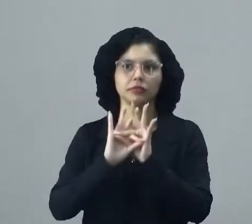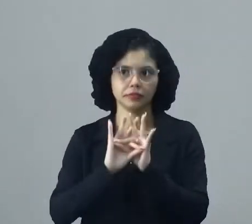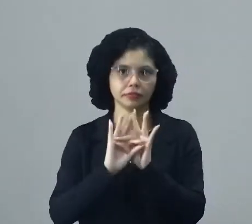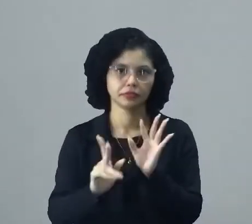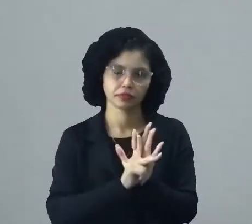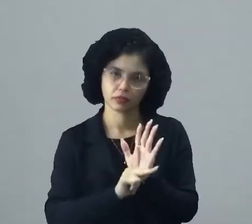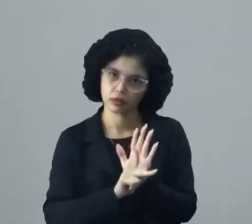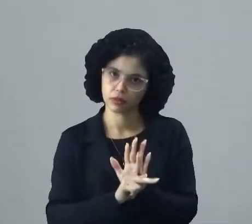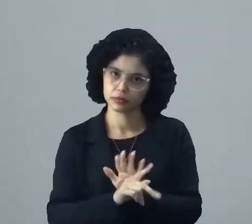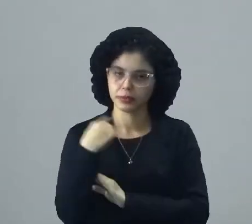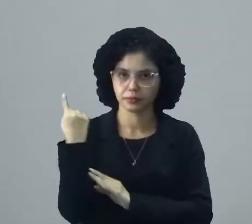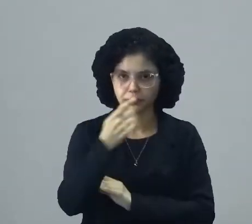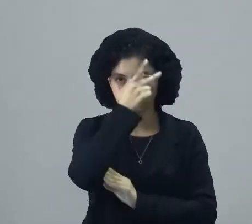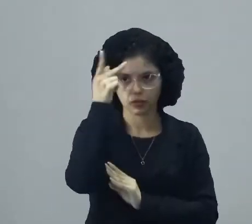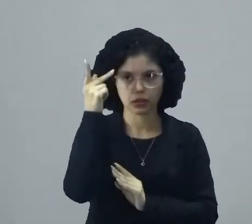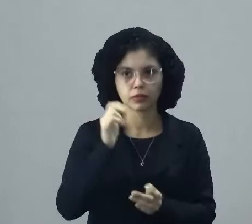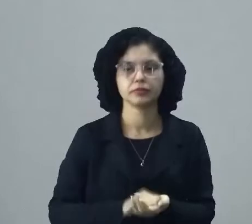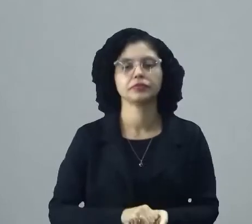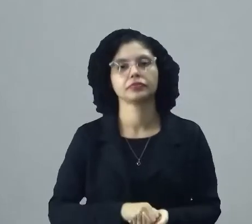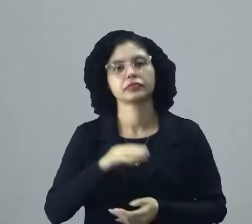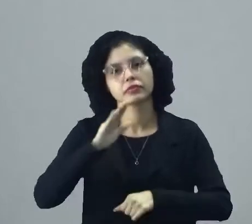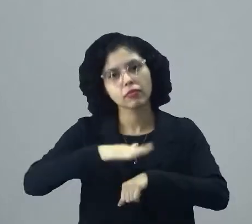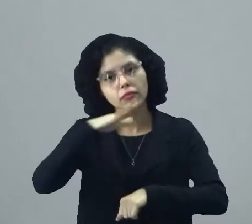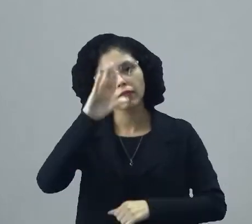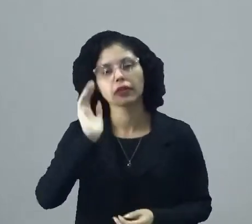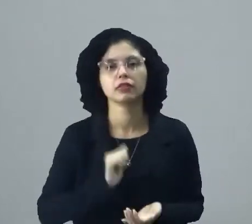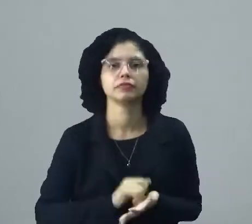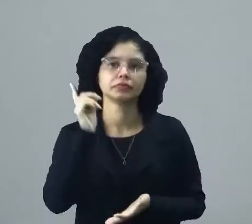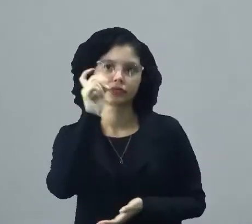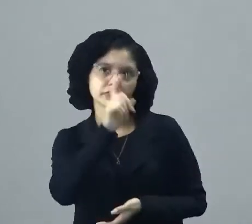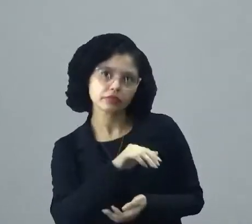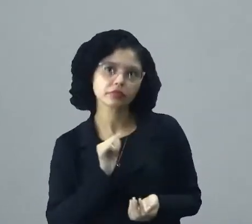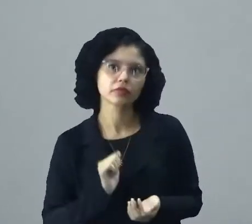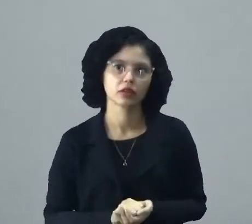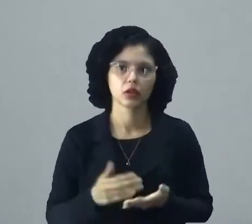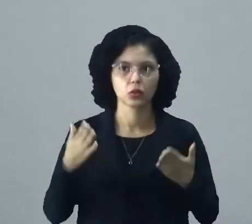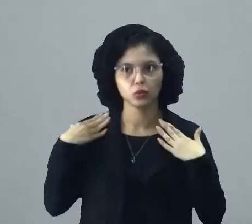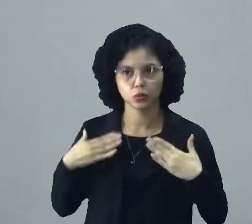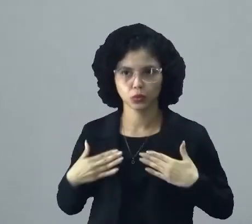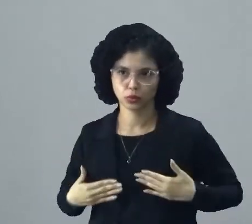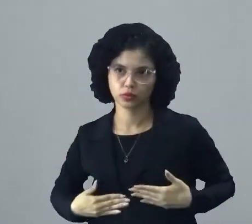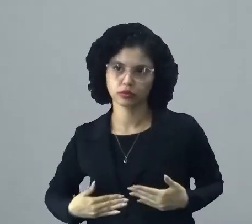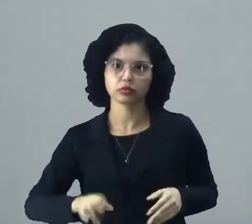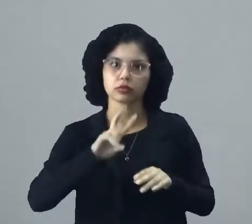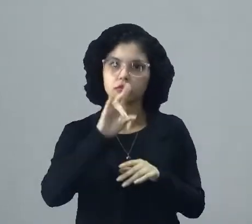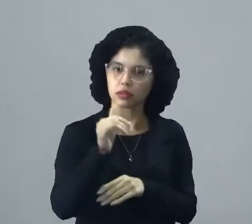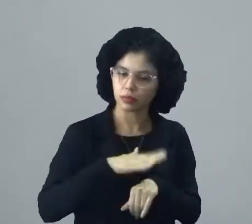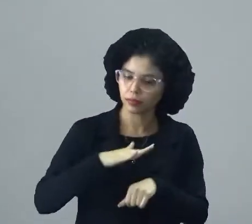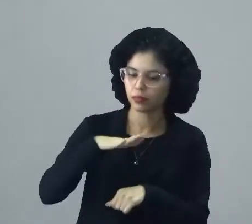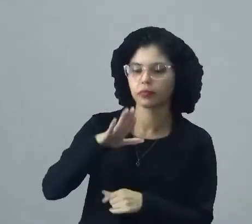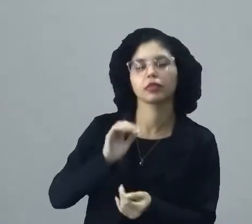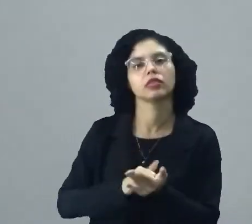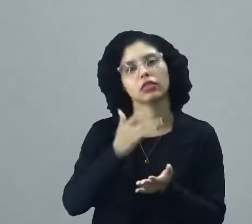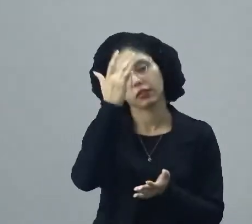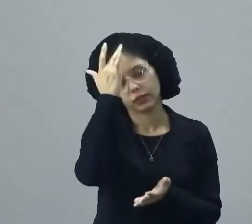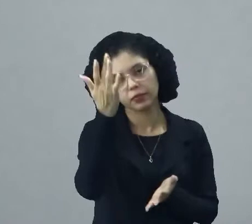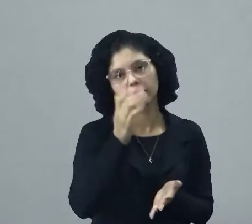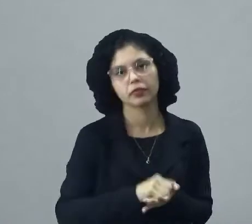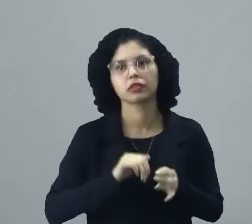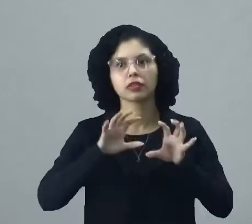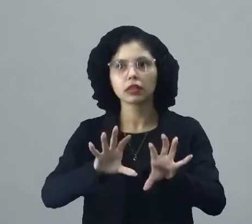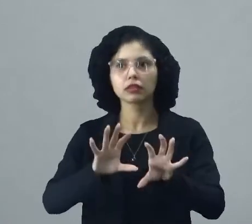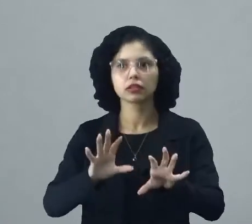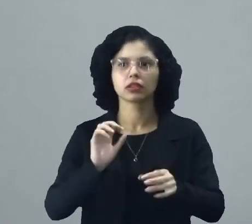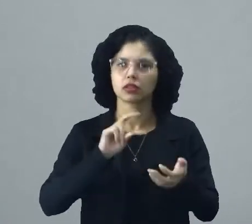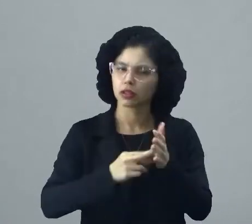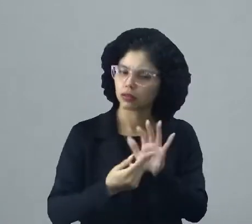indivíduo. E quanto mais favorável, quanto mais propício for corporalmente, você vai ter mais facilidade. E isso